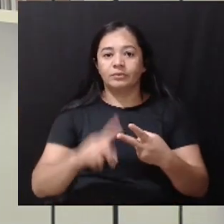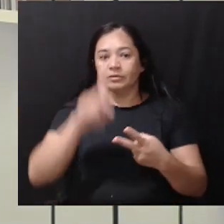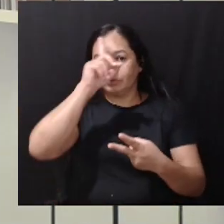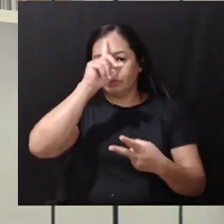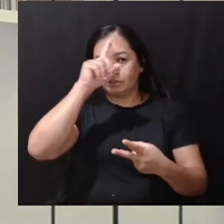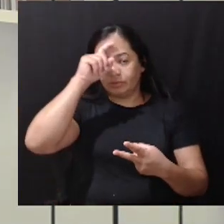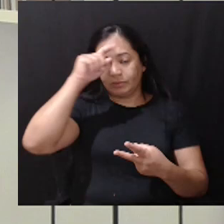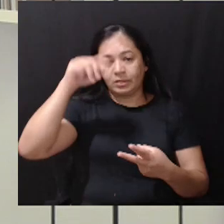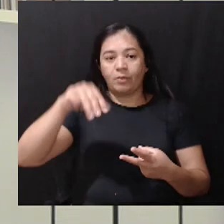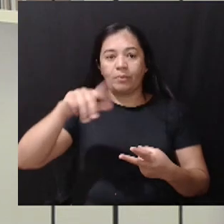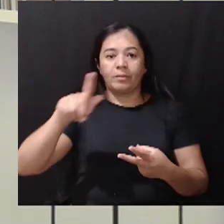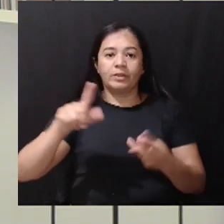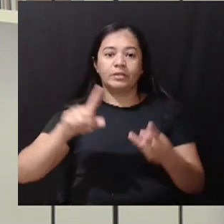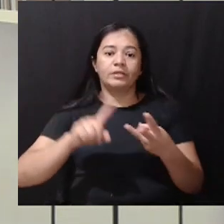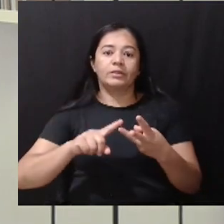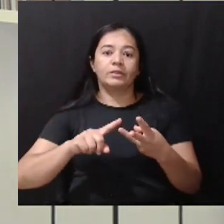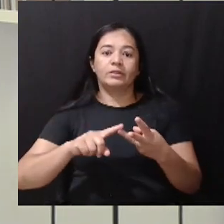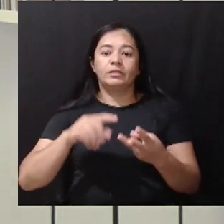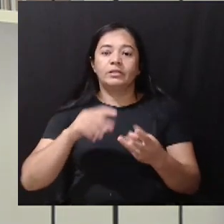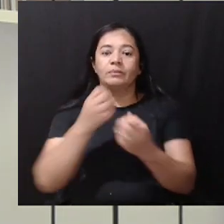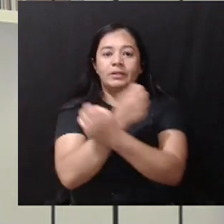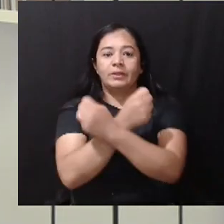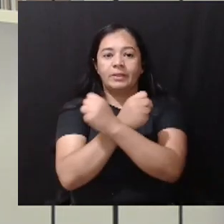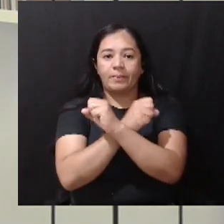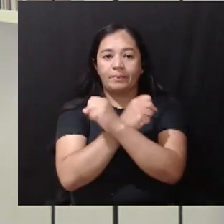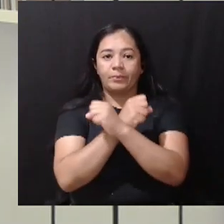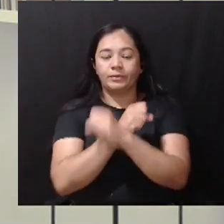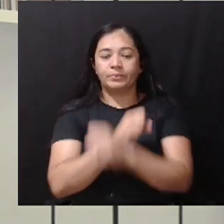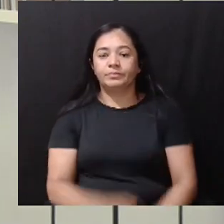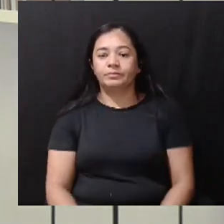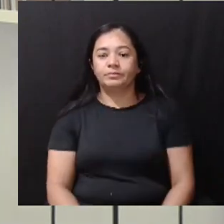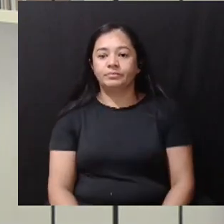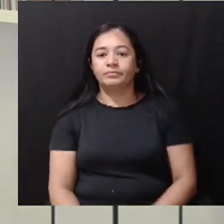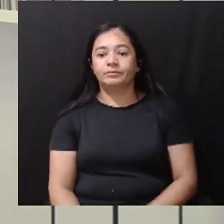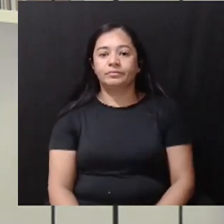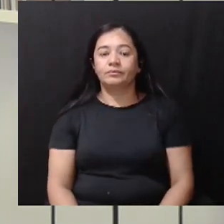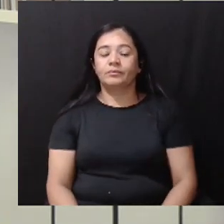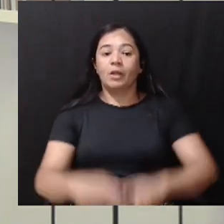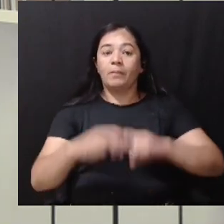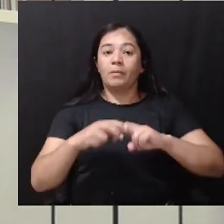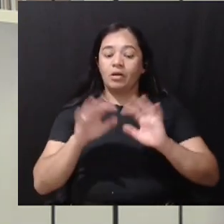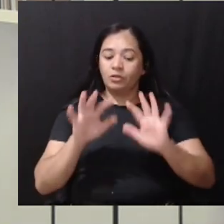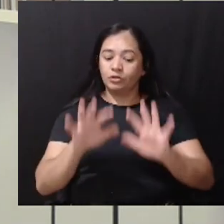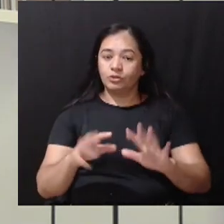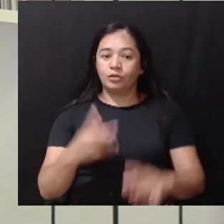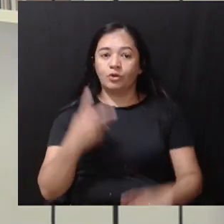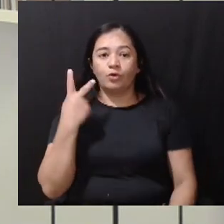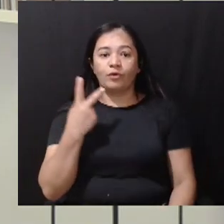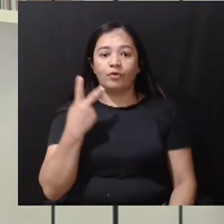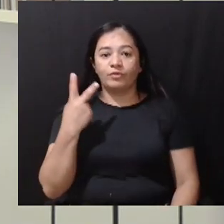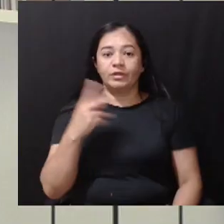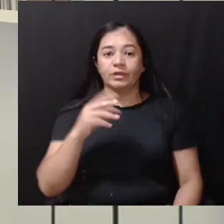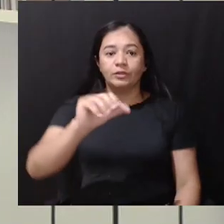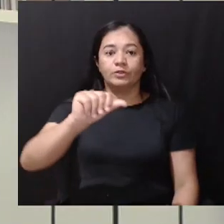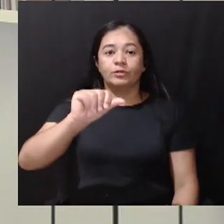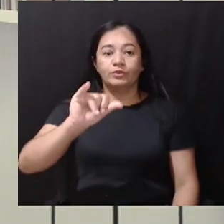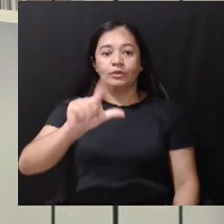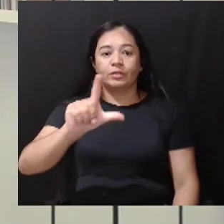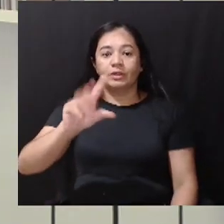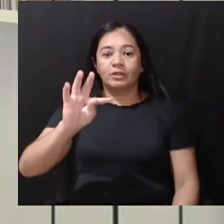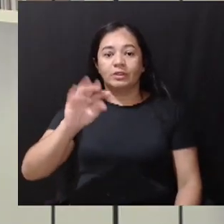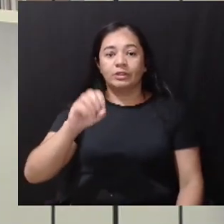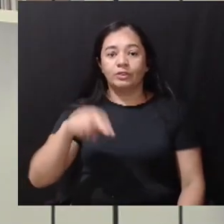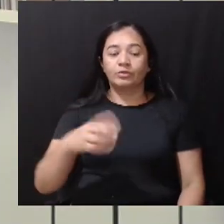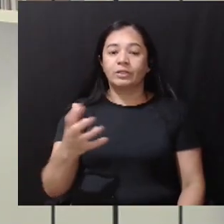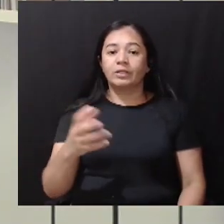o Hemocentro da PUC Campinas. Diante desta realidade, o vereador Ailton da Farmácia quer instituir o projeto de